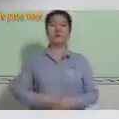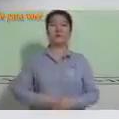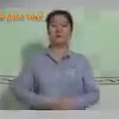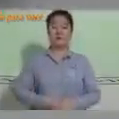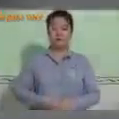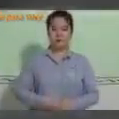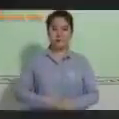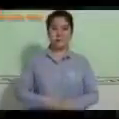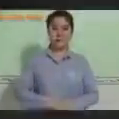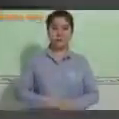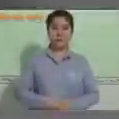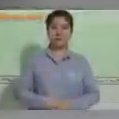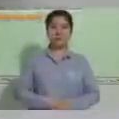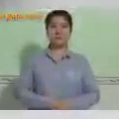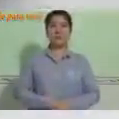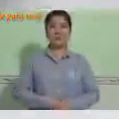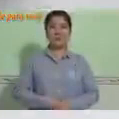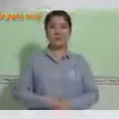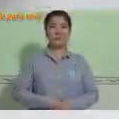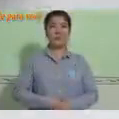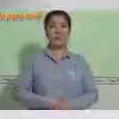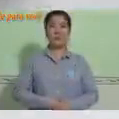NQUANTOQUADISNTERIAE, acento agudo